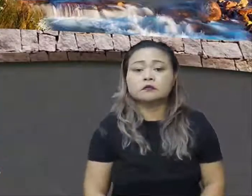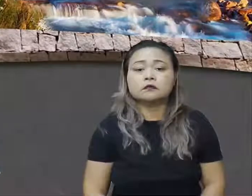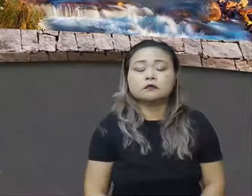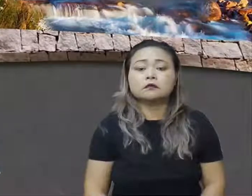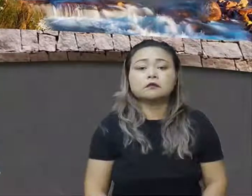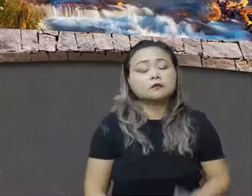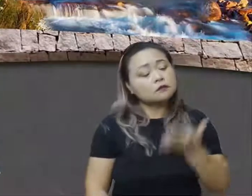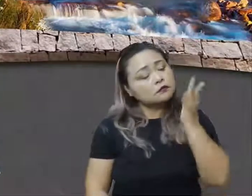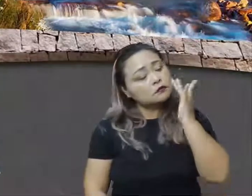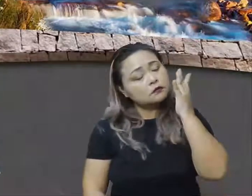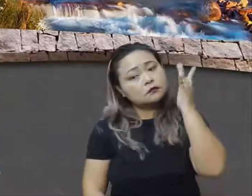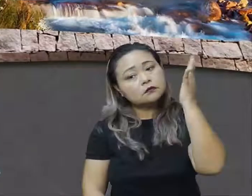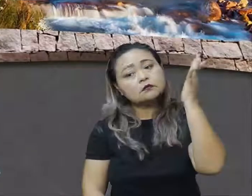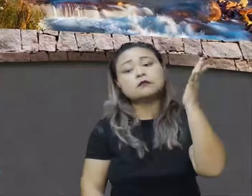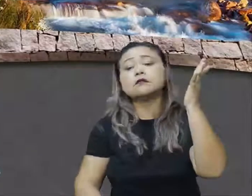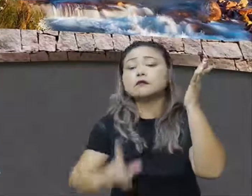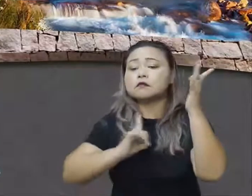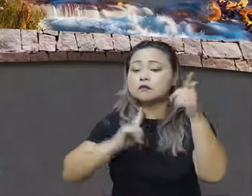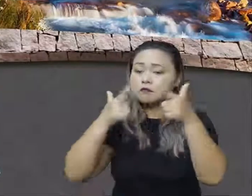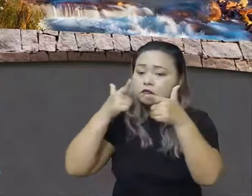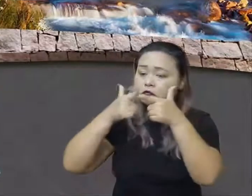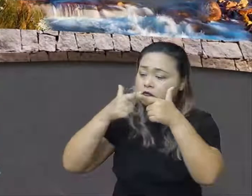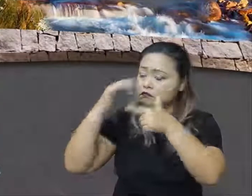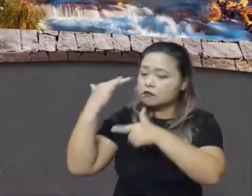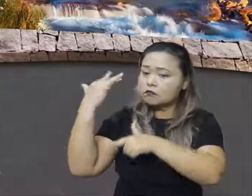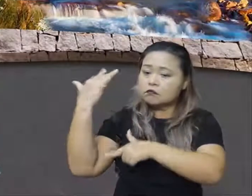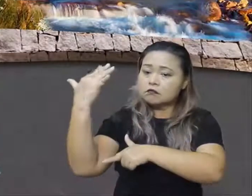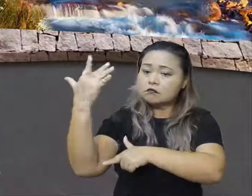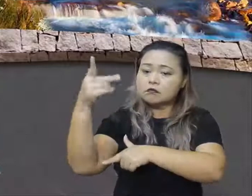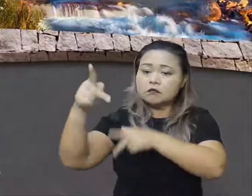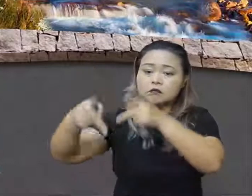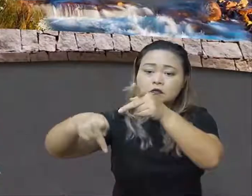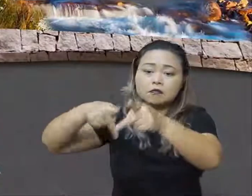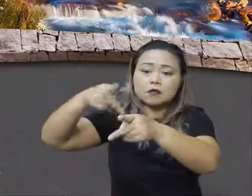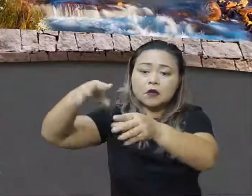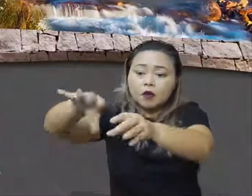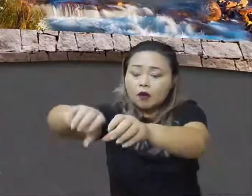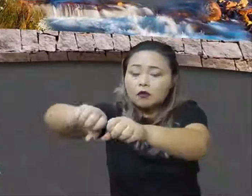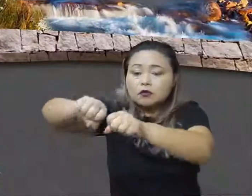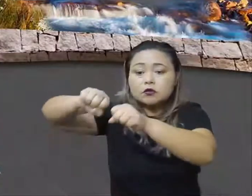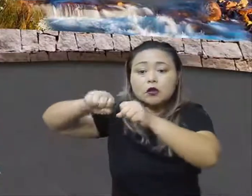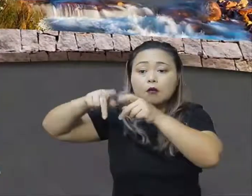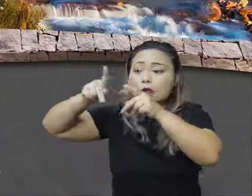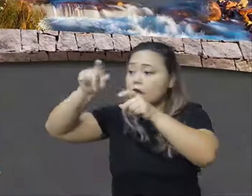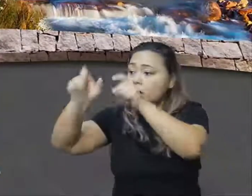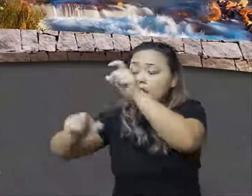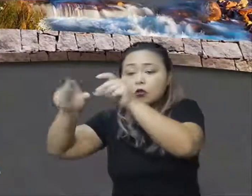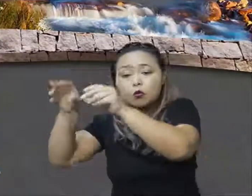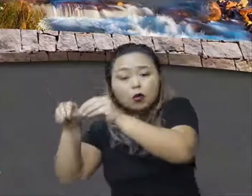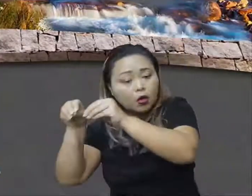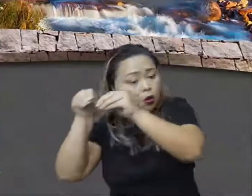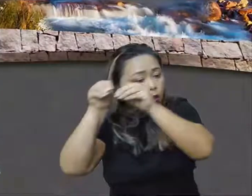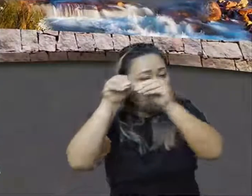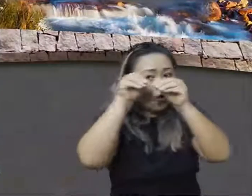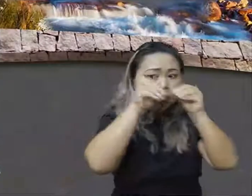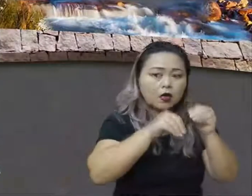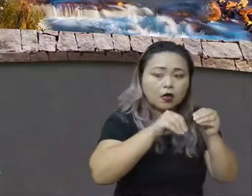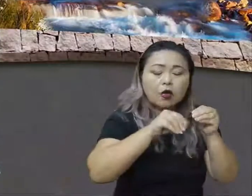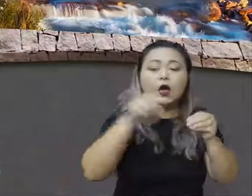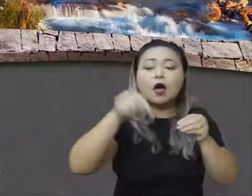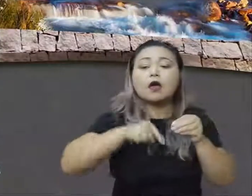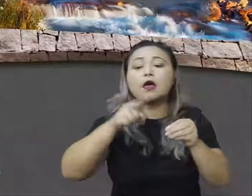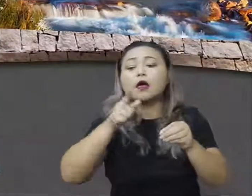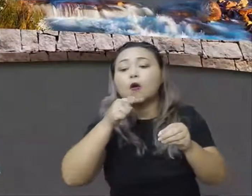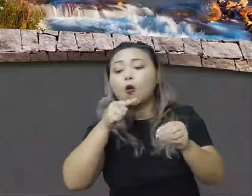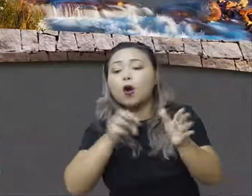Ainda teve um grande impacto ambiental da população que foi retirada do local. No Rio Madeira nós